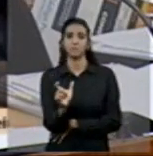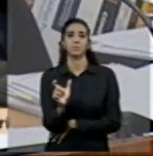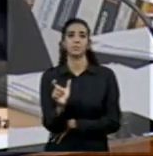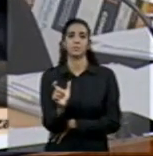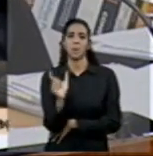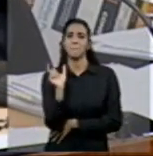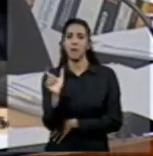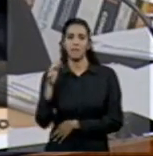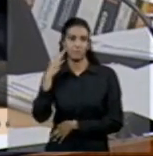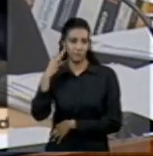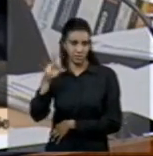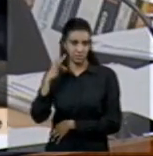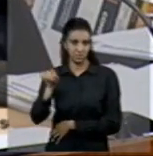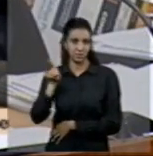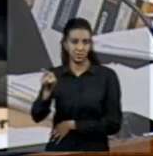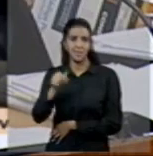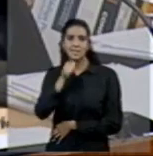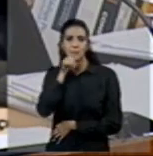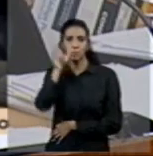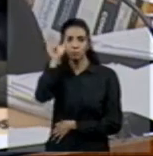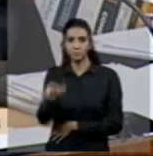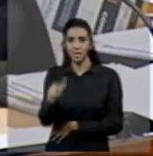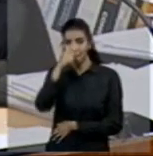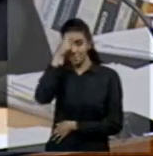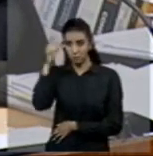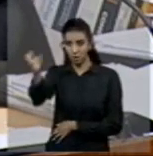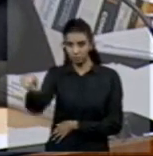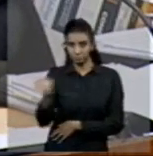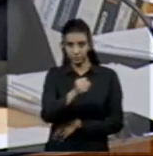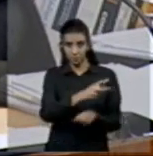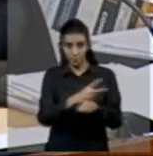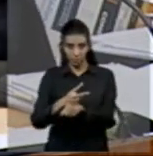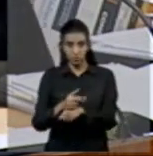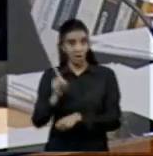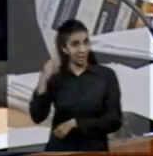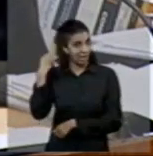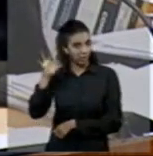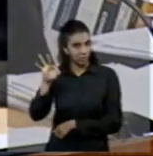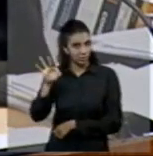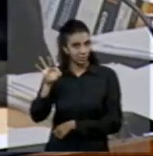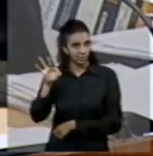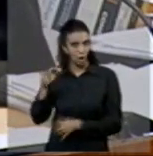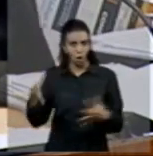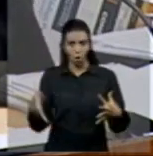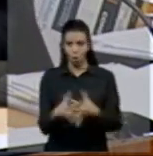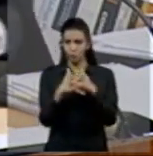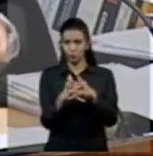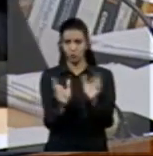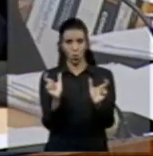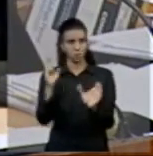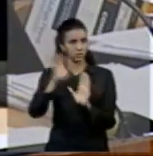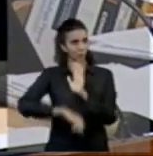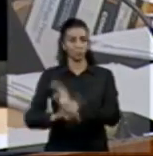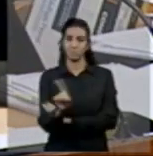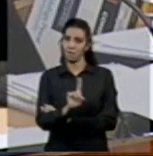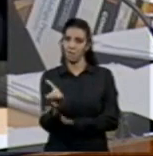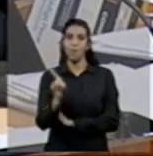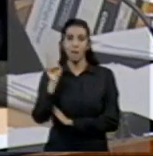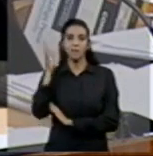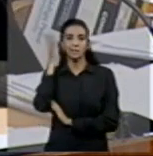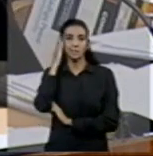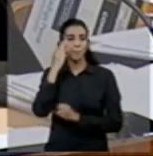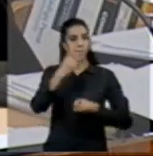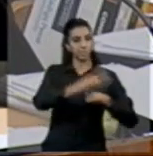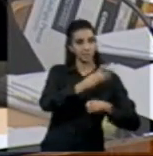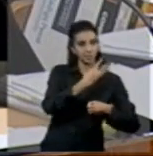Marchandage, que é o empréstimo ilícito de obra, nem na França lá se confunde isso com terceirização do